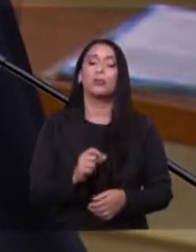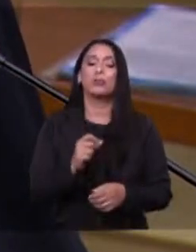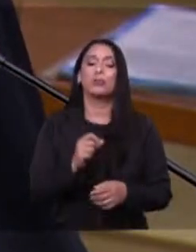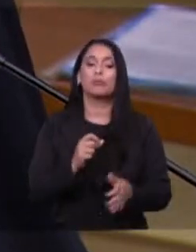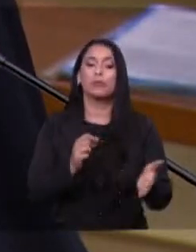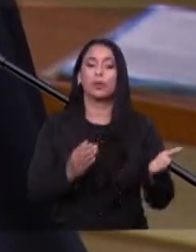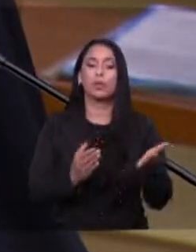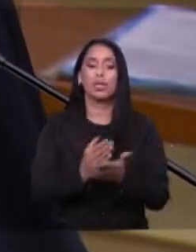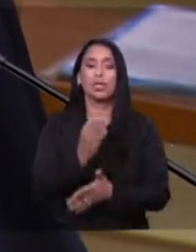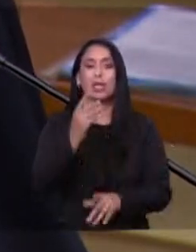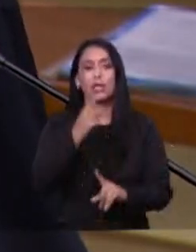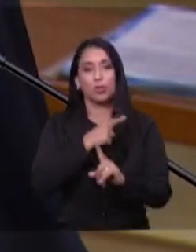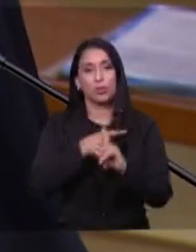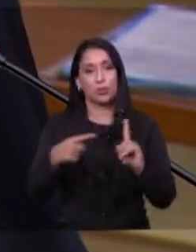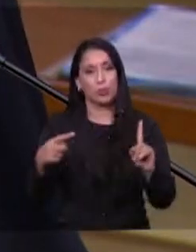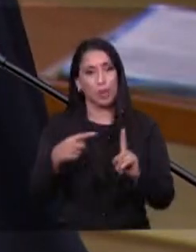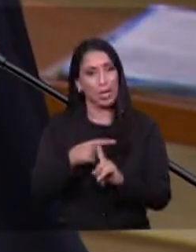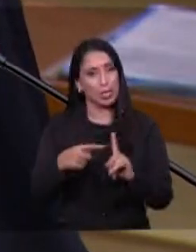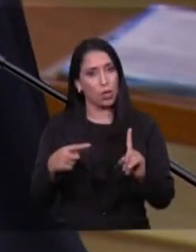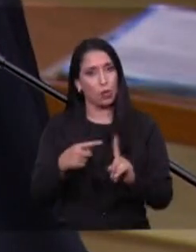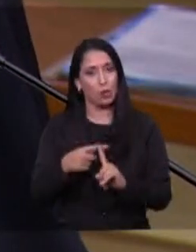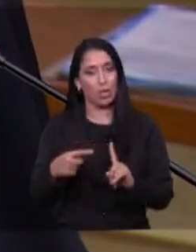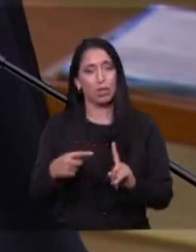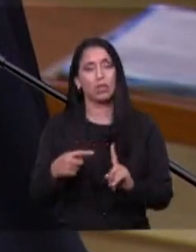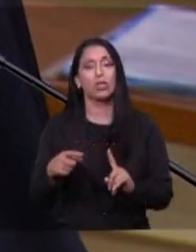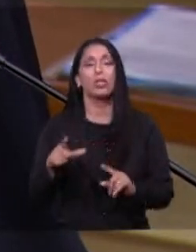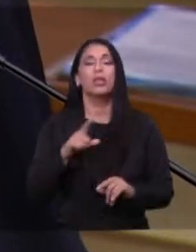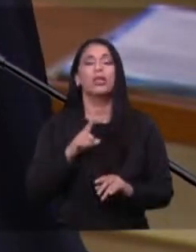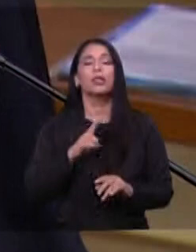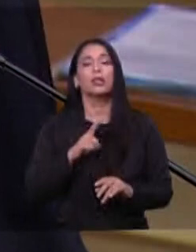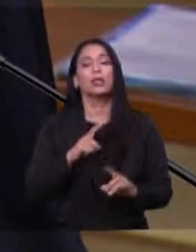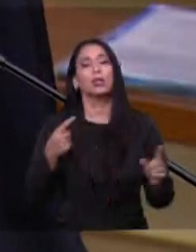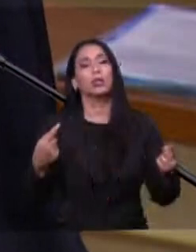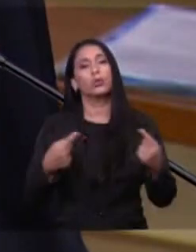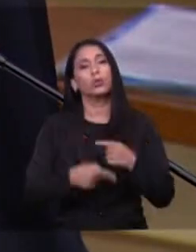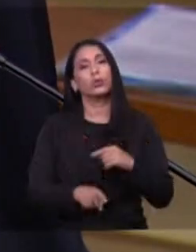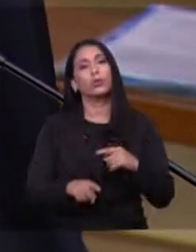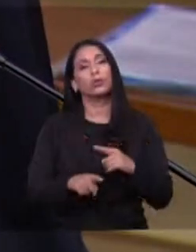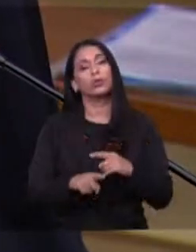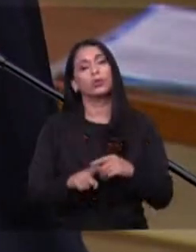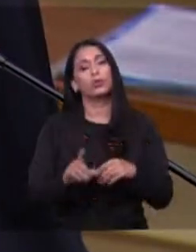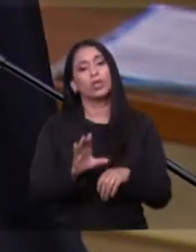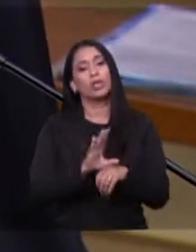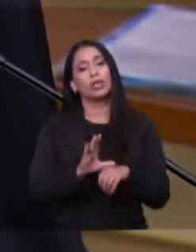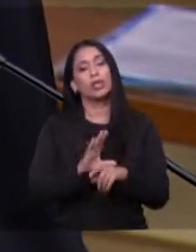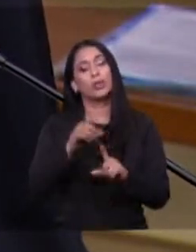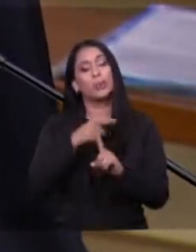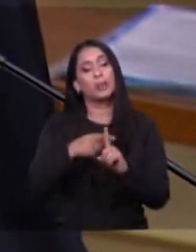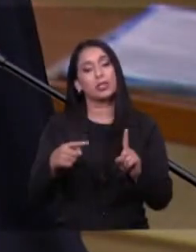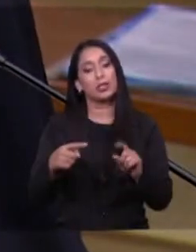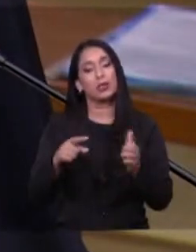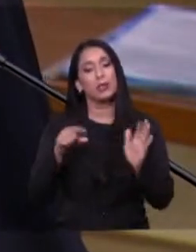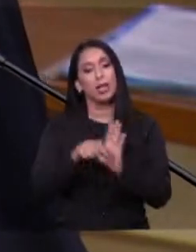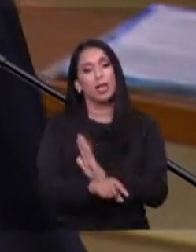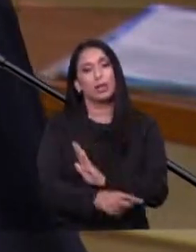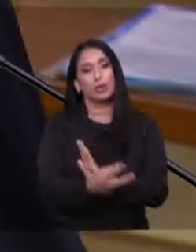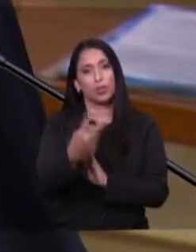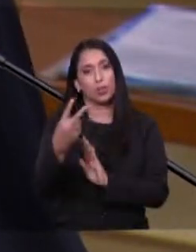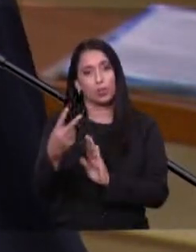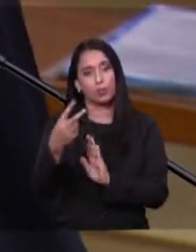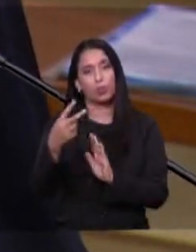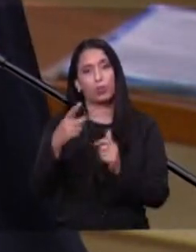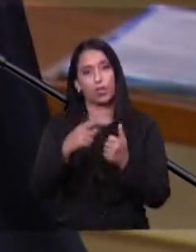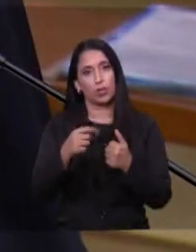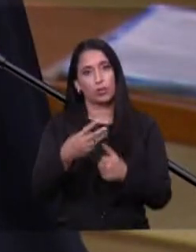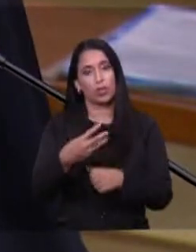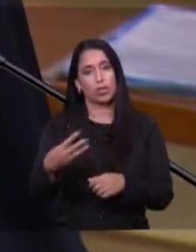procedente, julgo parcialmente procedente a ação, proclamando a inconstitucionalidade parcial do parágrafo 2º do artigo 3º